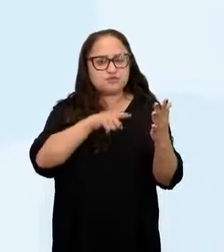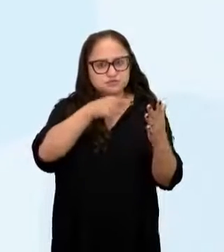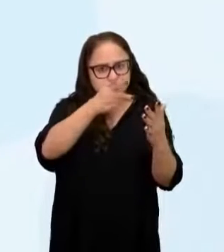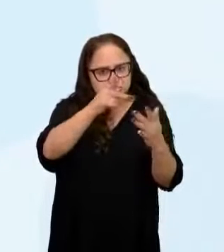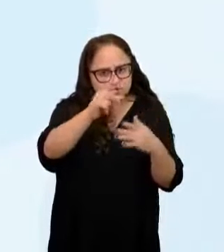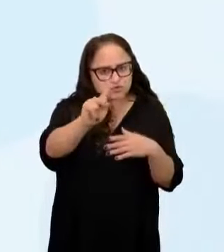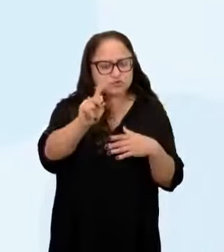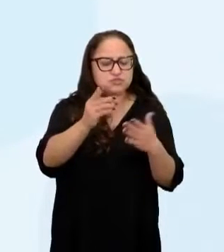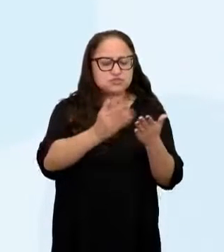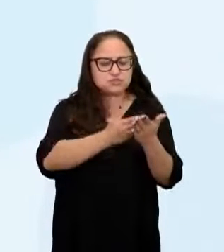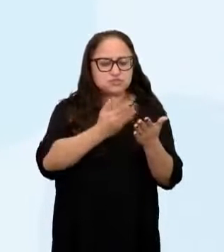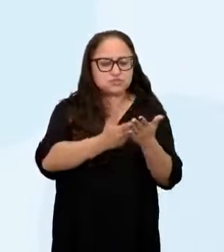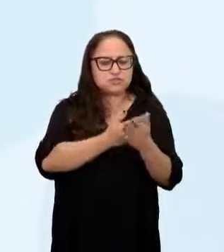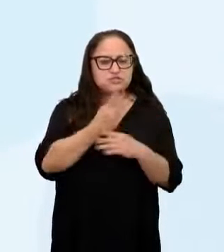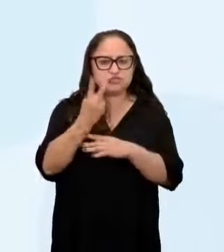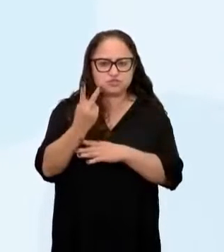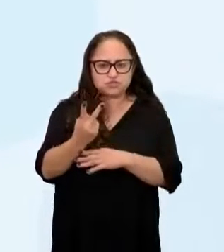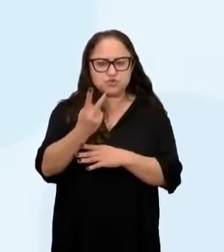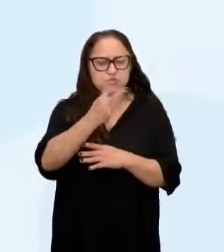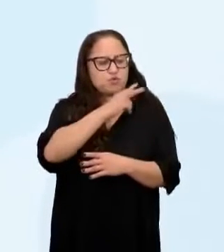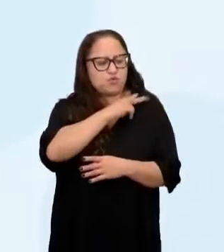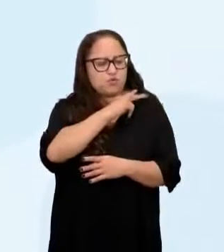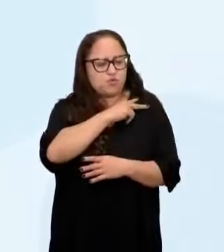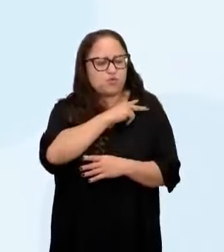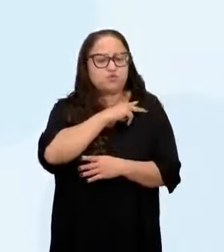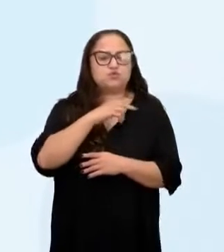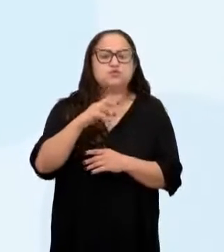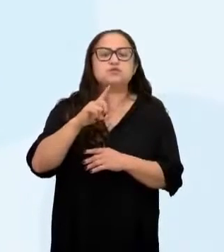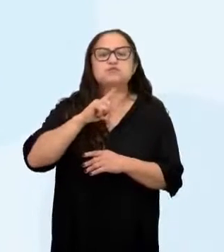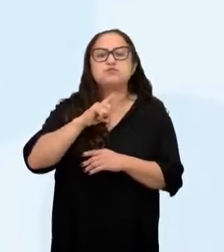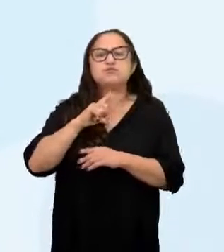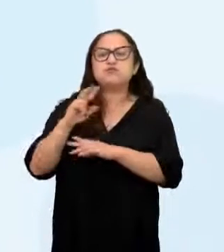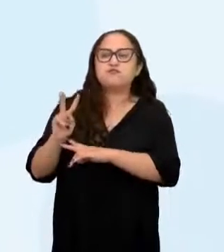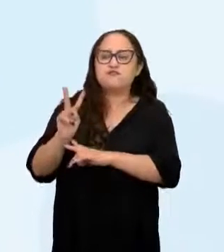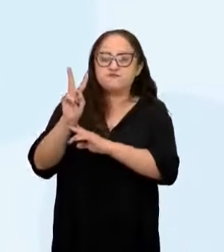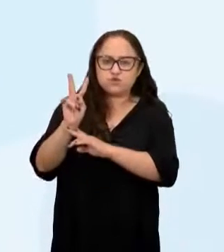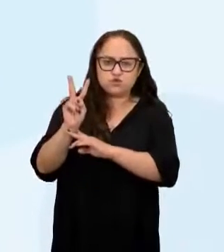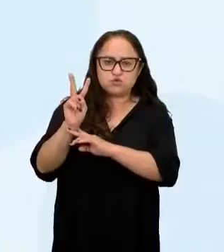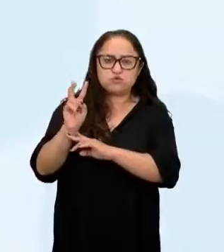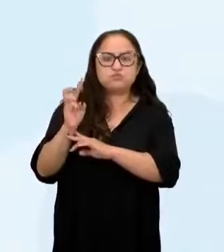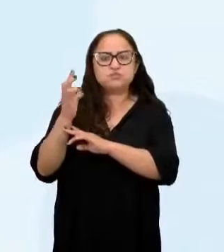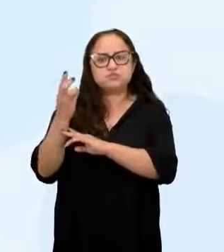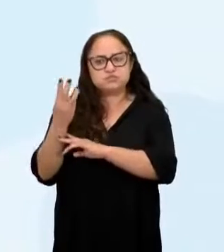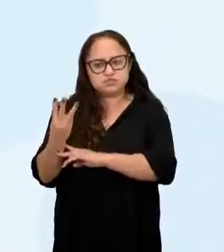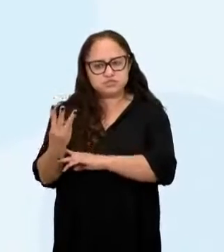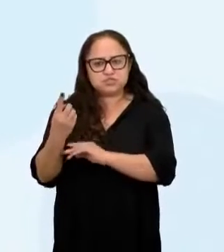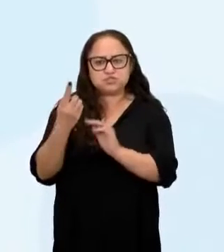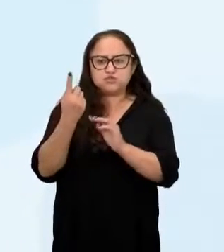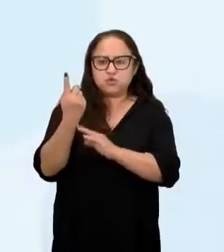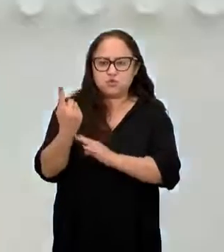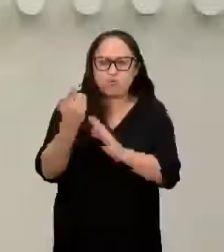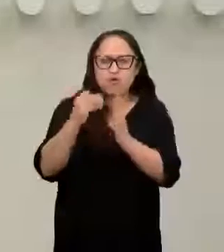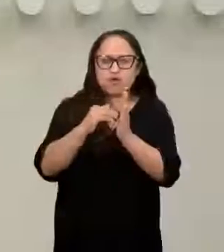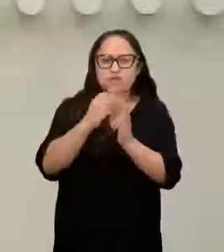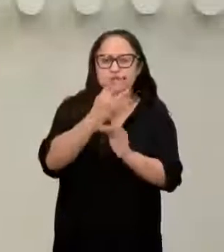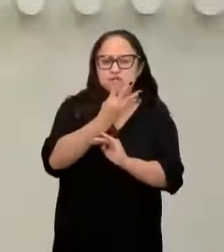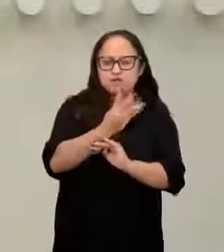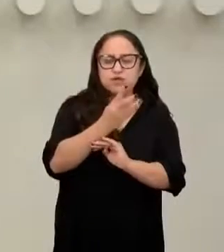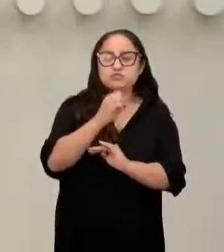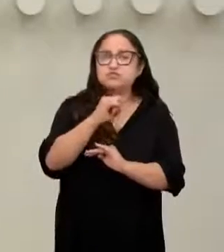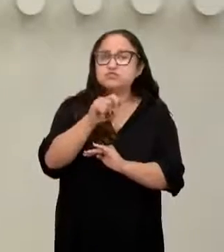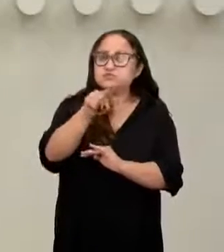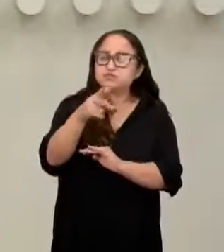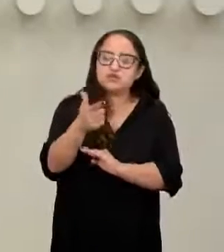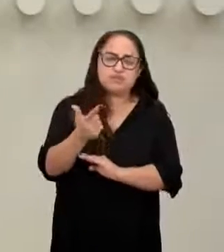caderno Aprender Sempre, da segunda série do ensino médio, volume 3, páginas 1 a 4. Se você não tiver com o caderno em